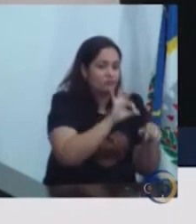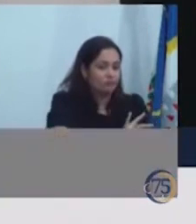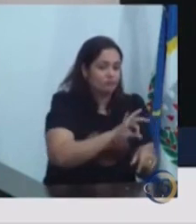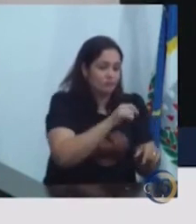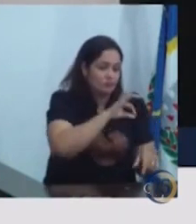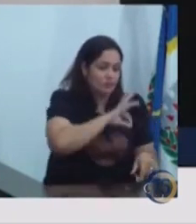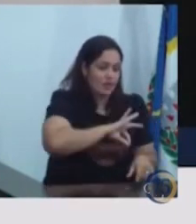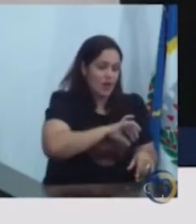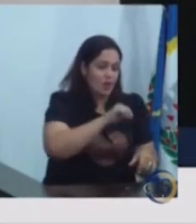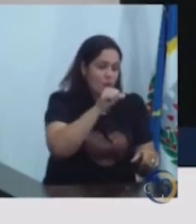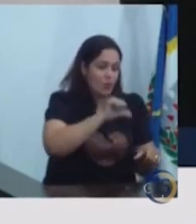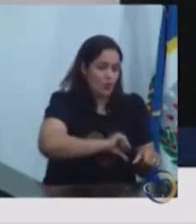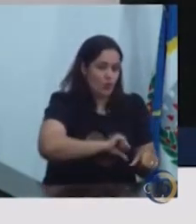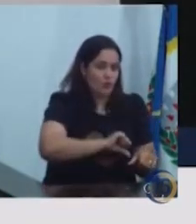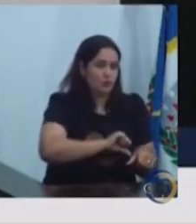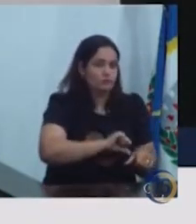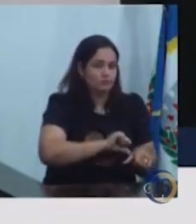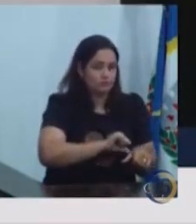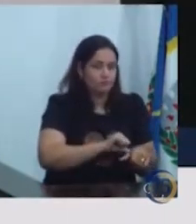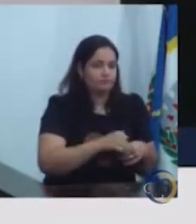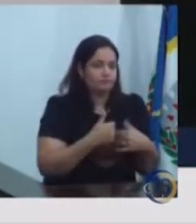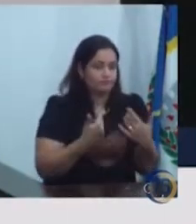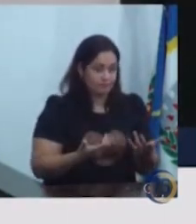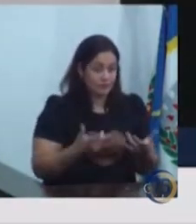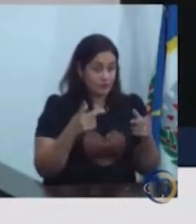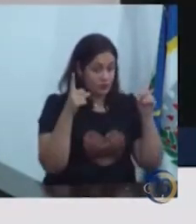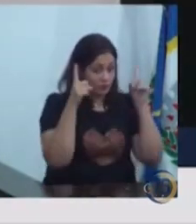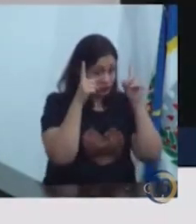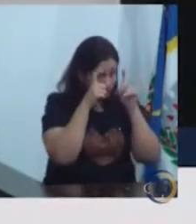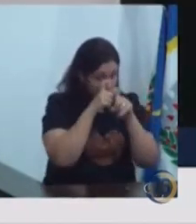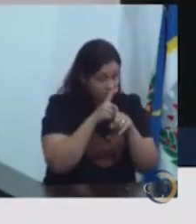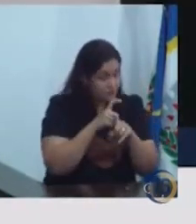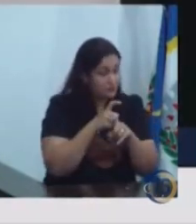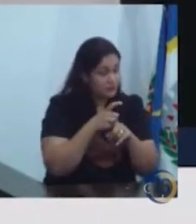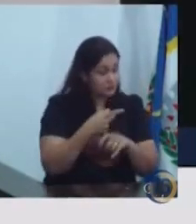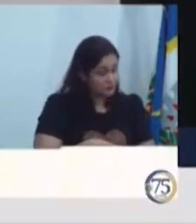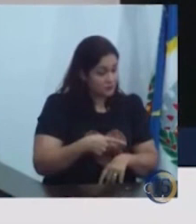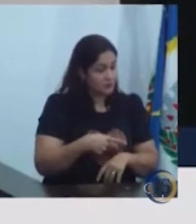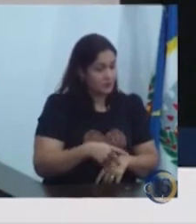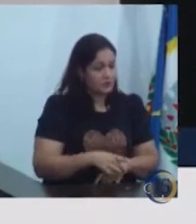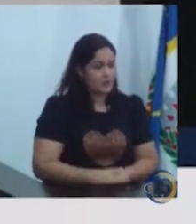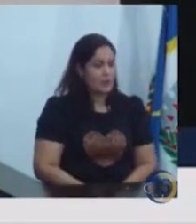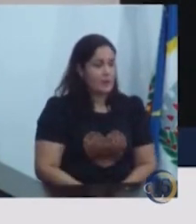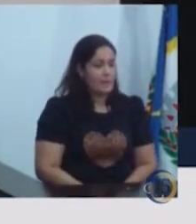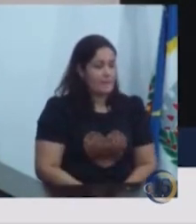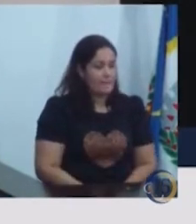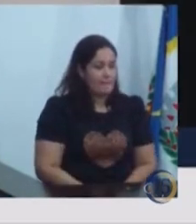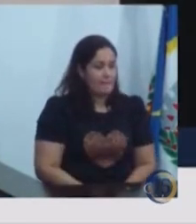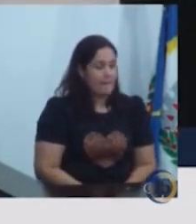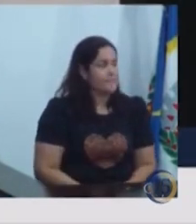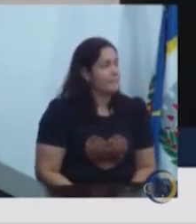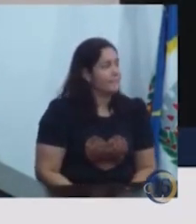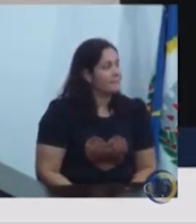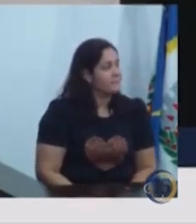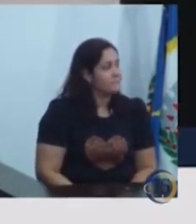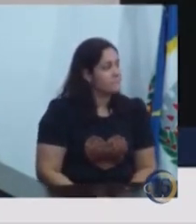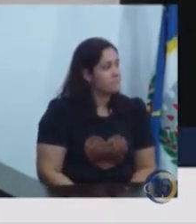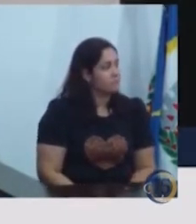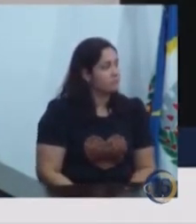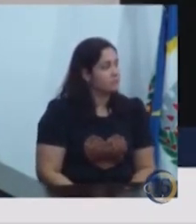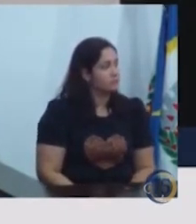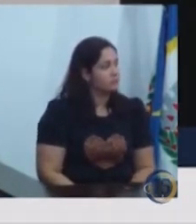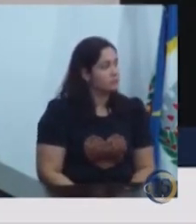gente cita aqui, sim, assuntos de política de ordem nacional, porque reflete aqui no nosso município, reflete no atendimento, porque quem ganha